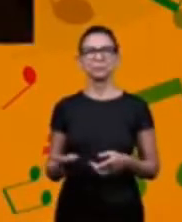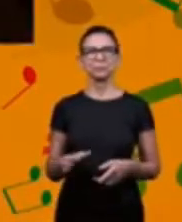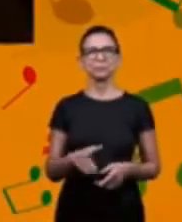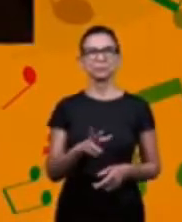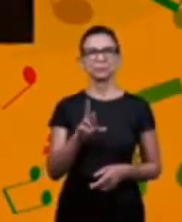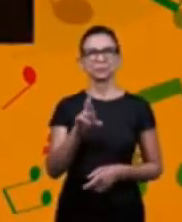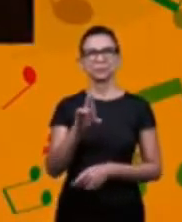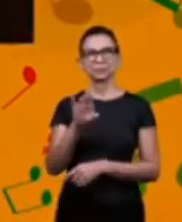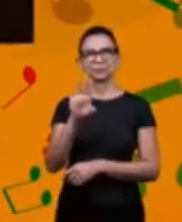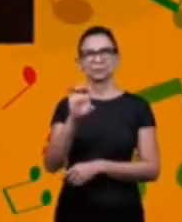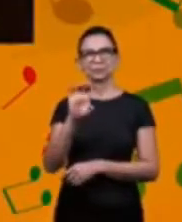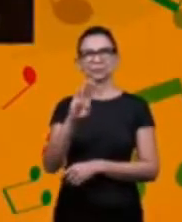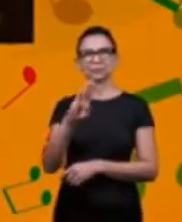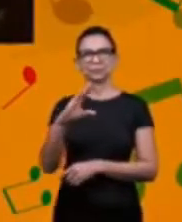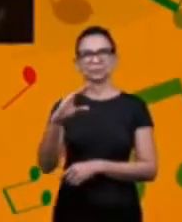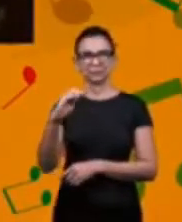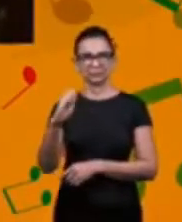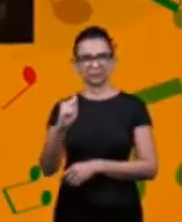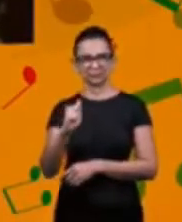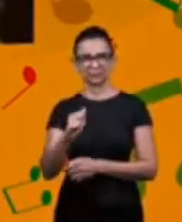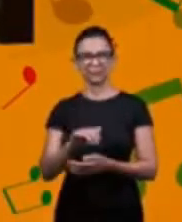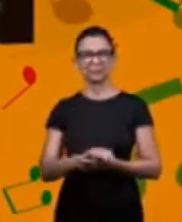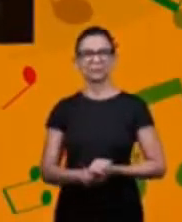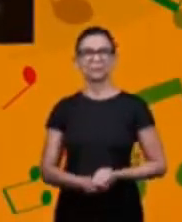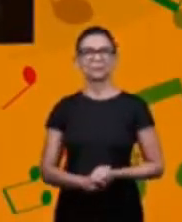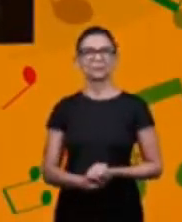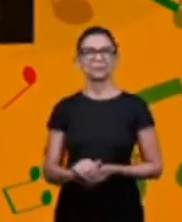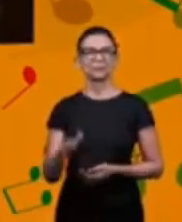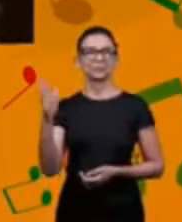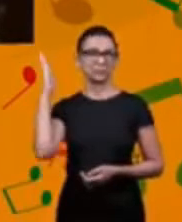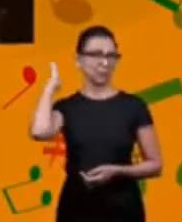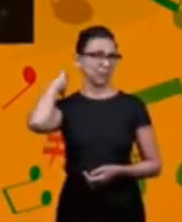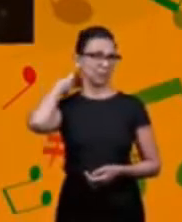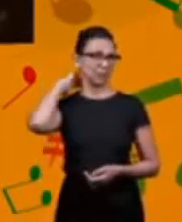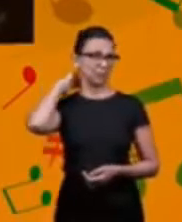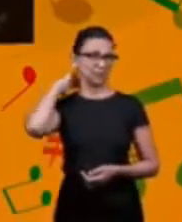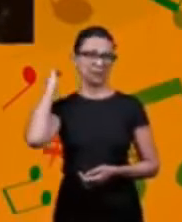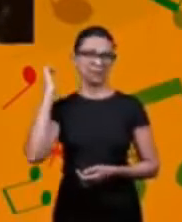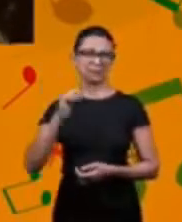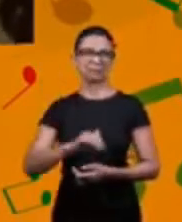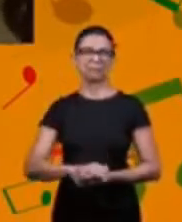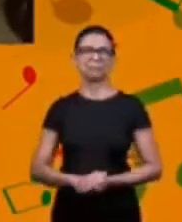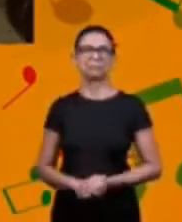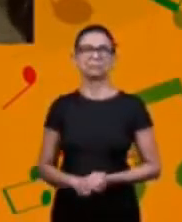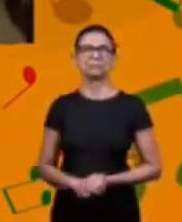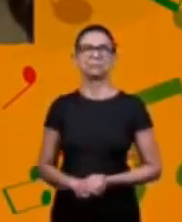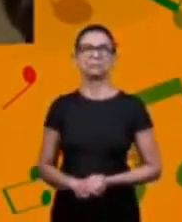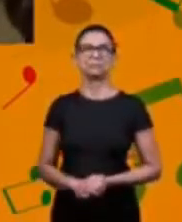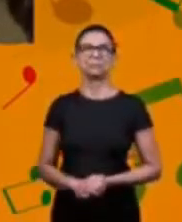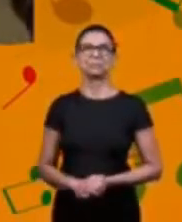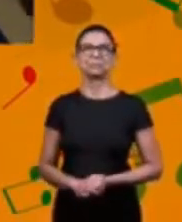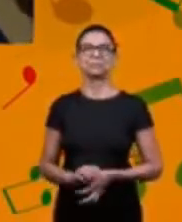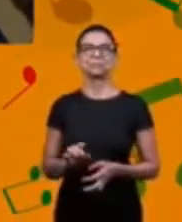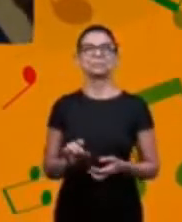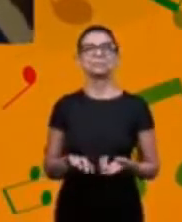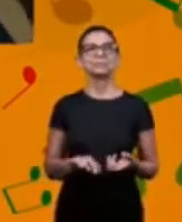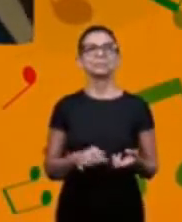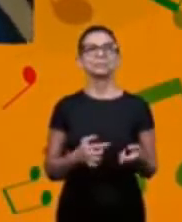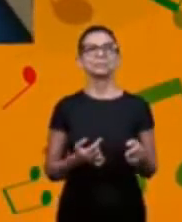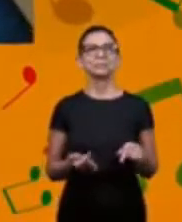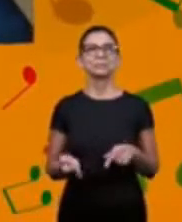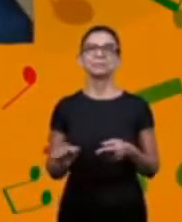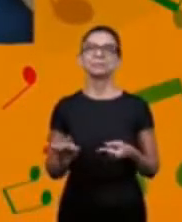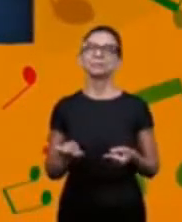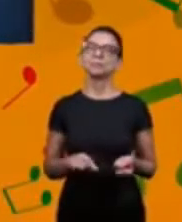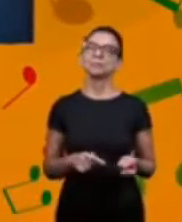Rebeca de Altamira, Pará. Rebeca de Altamira, Pará.